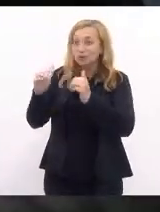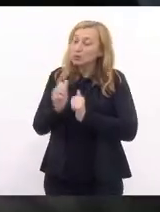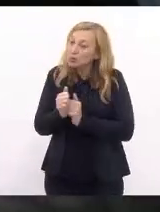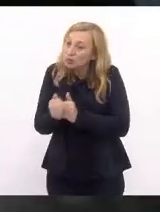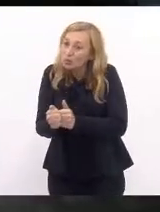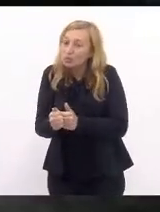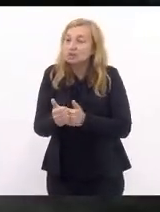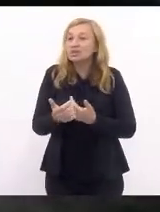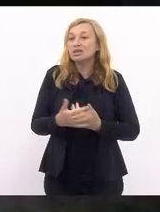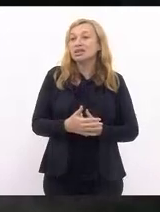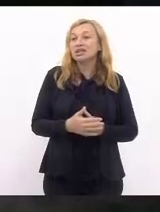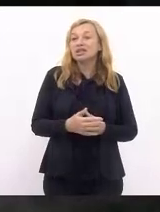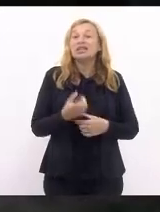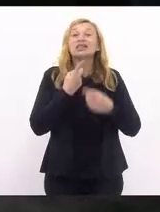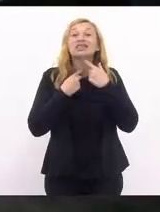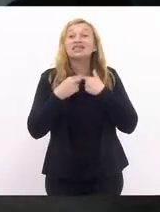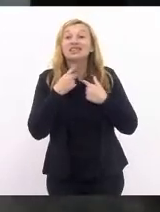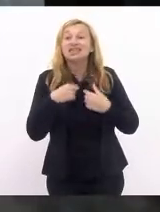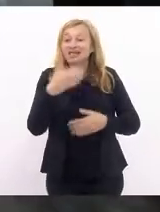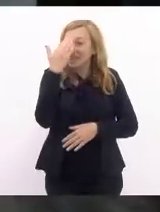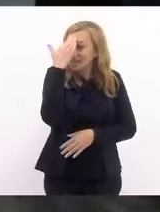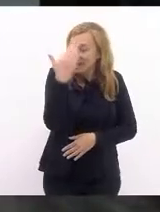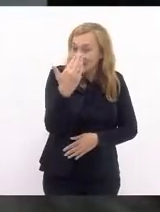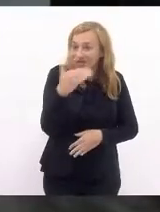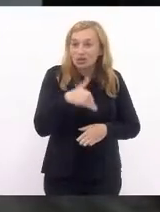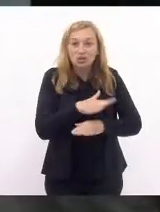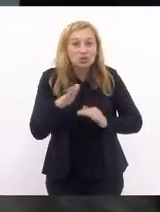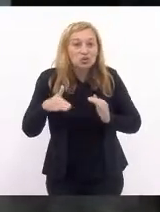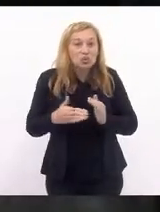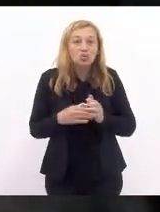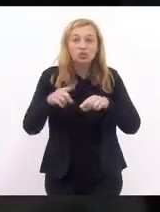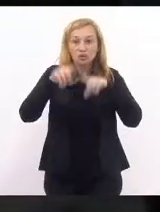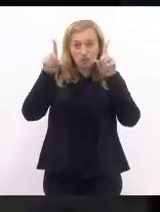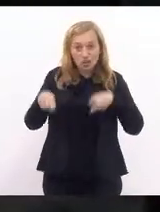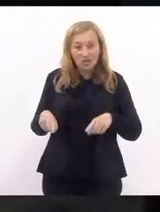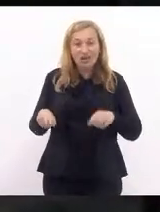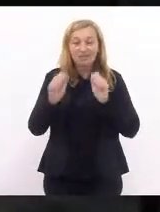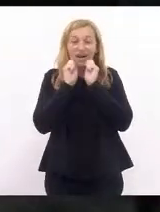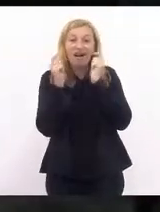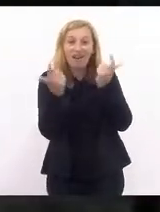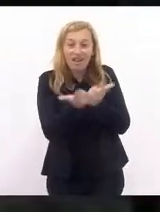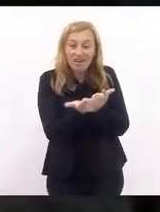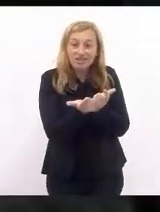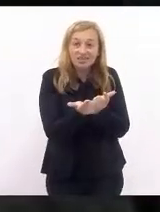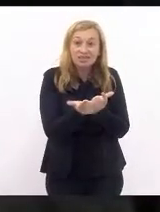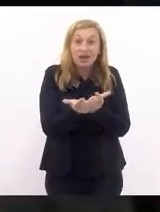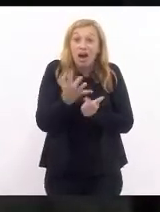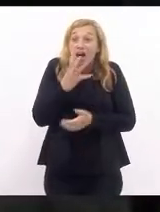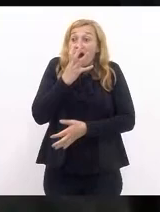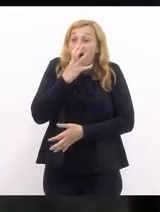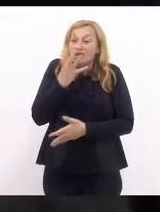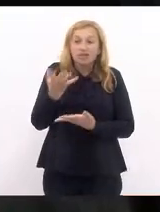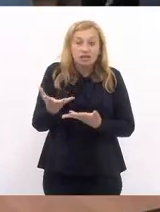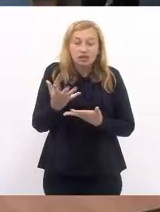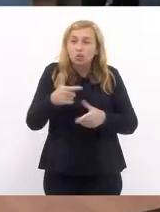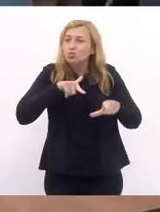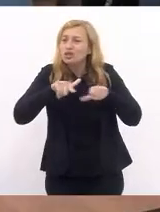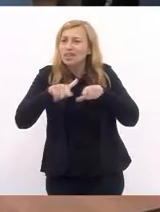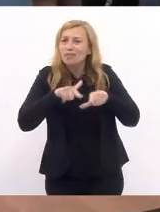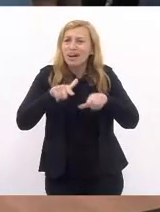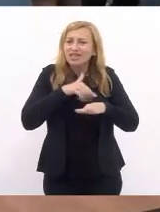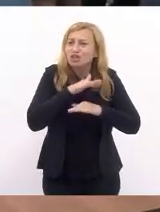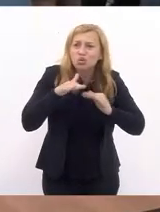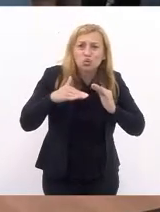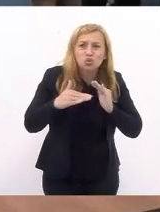sua condução de Z E aí agradecer a todos os funcionários da alerj impressionante o trabalho